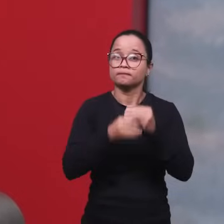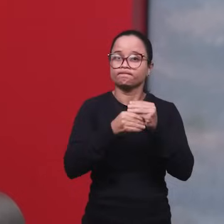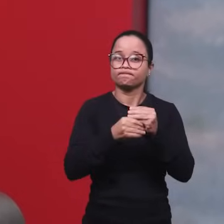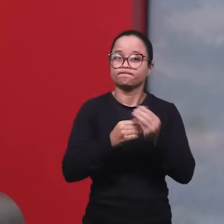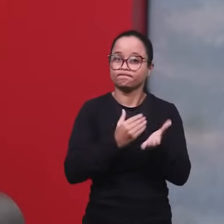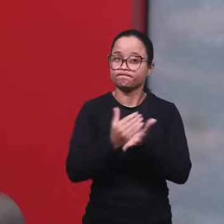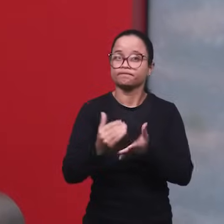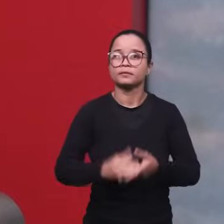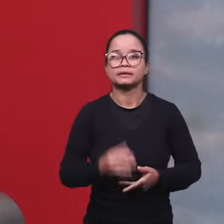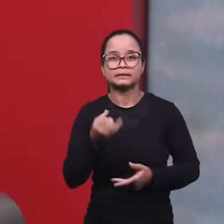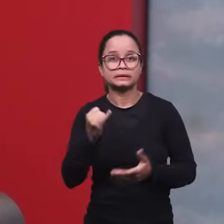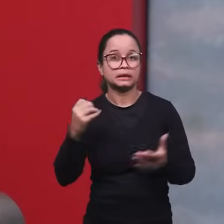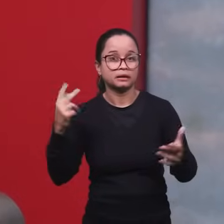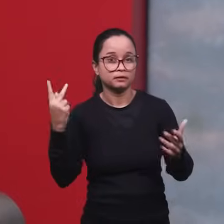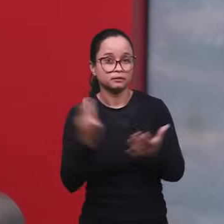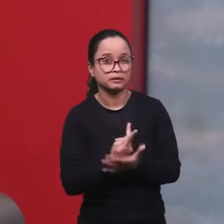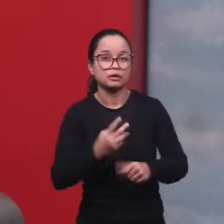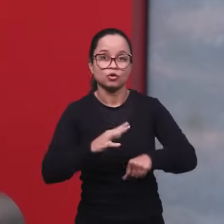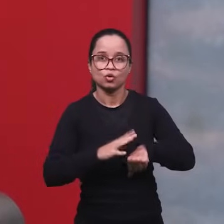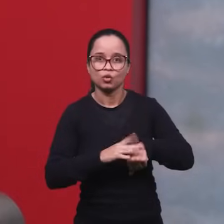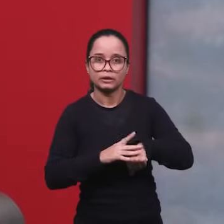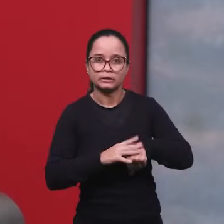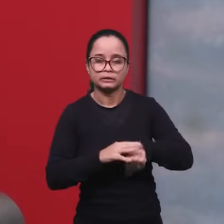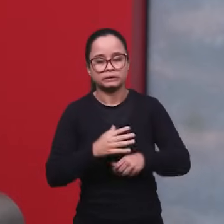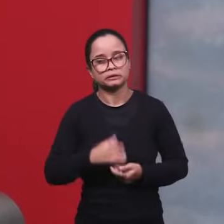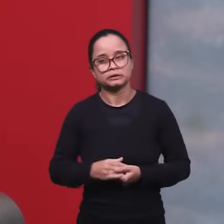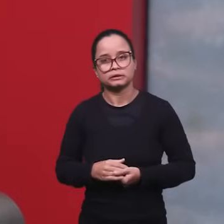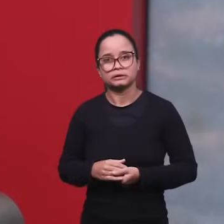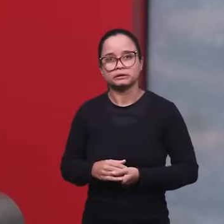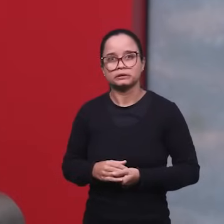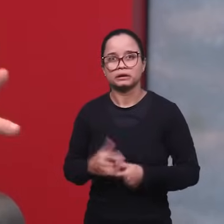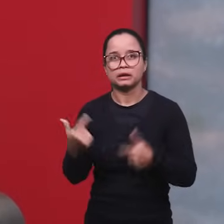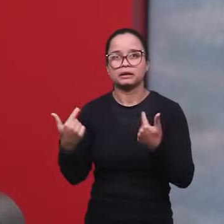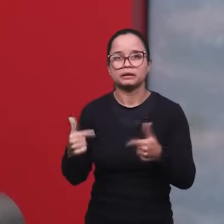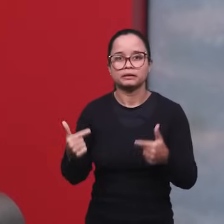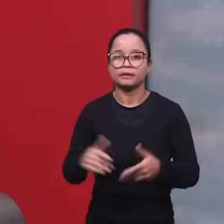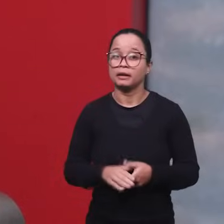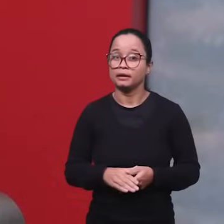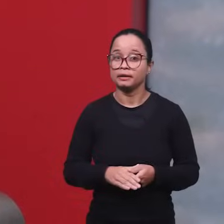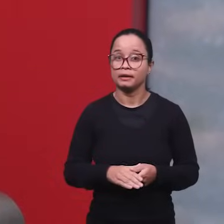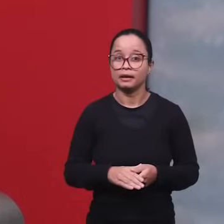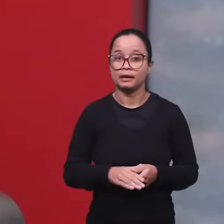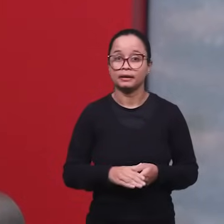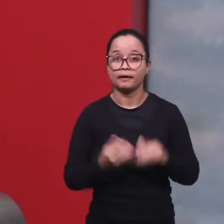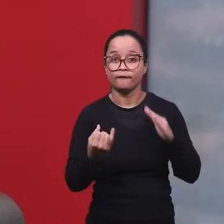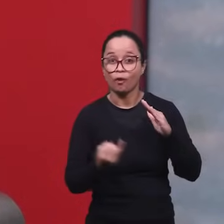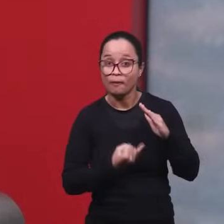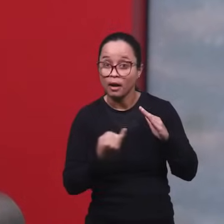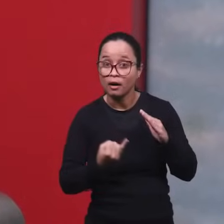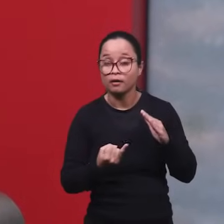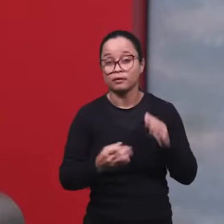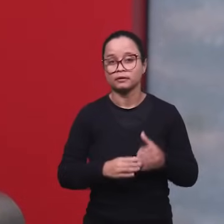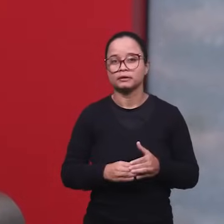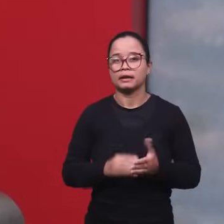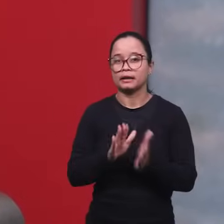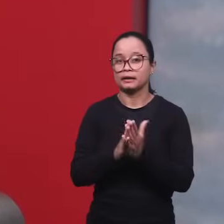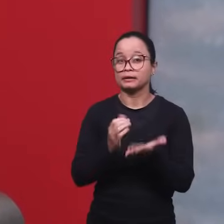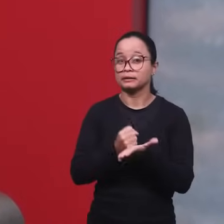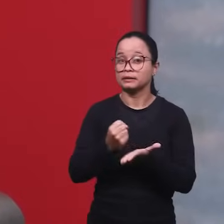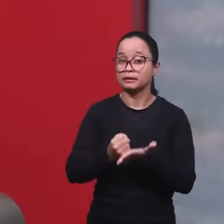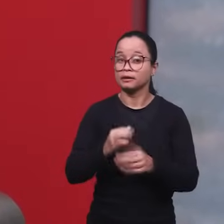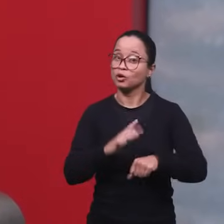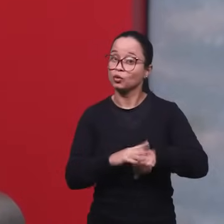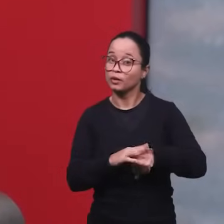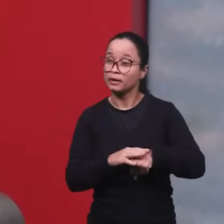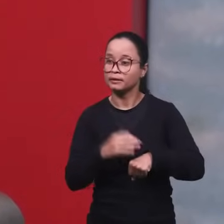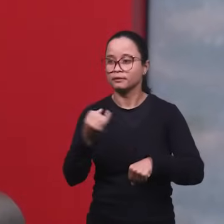começar a contribuir. Se acontecer, imagine que fique doente. Né? Eu estou trabalhando ali na informalidade e estou contribuindo. Se eu fico doente,